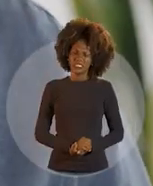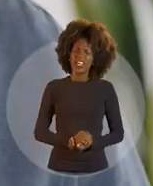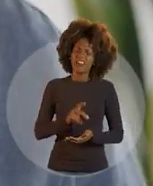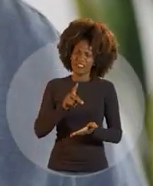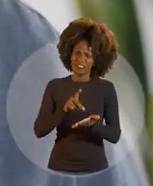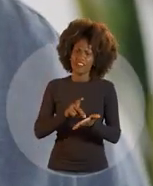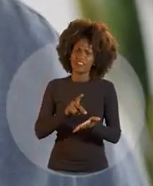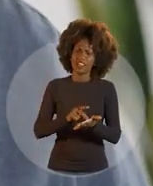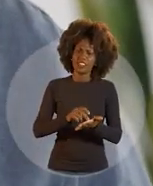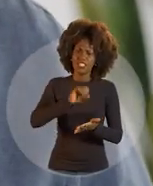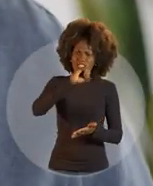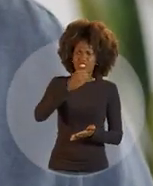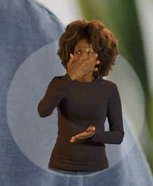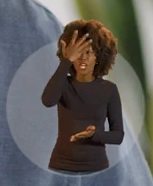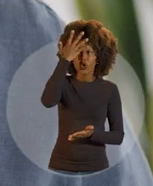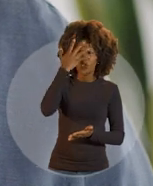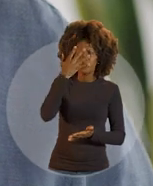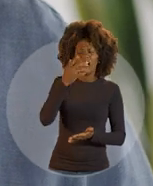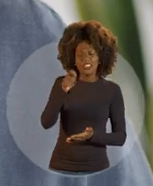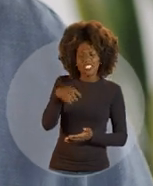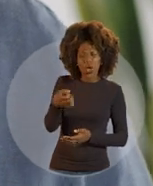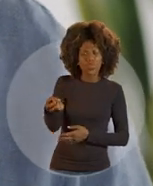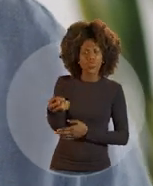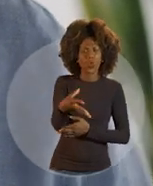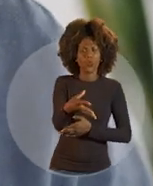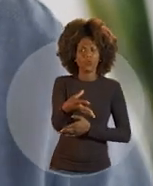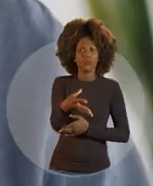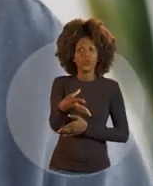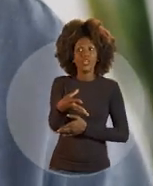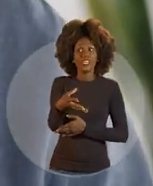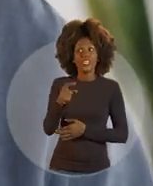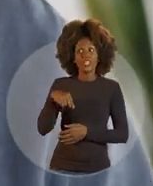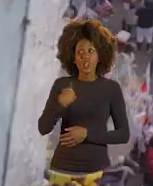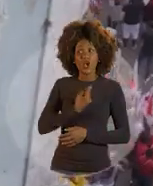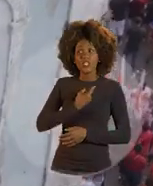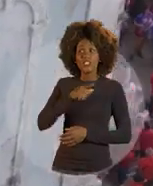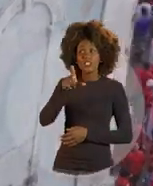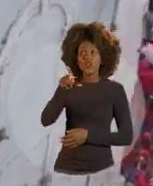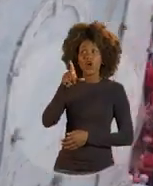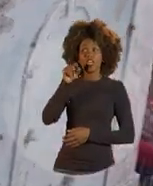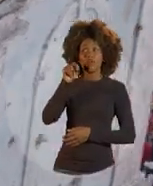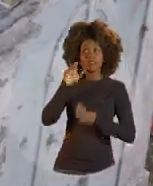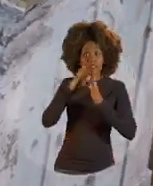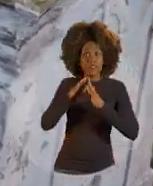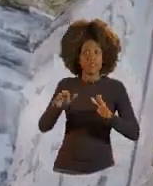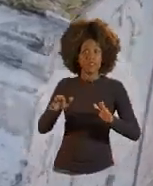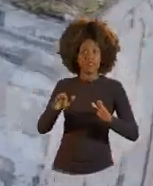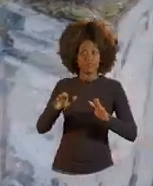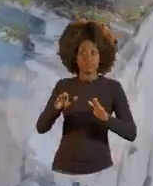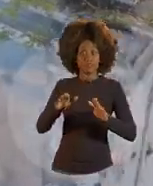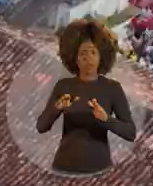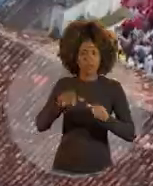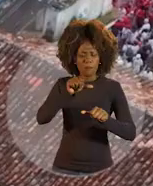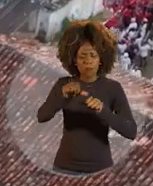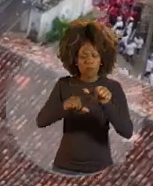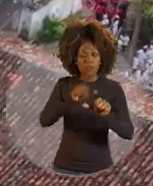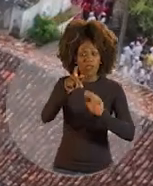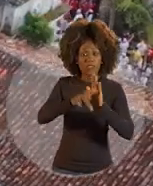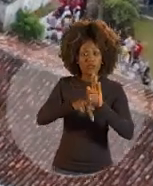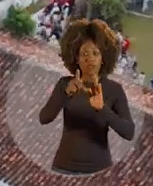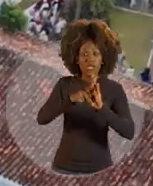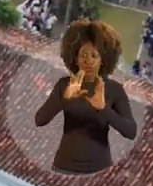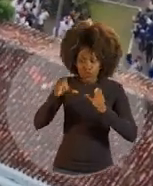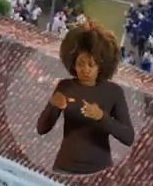É verdade, Jerônimo é um nome novo. E isso foi decisivo na sua escolha. Renovar esse projeto, que sempre foi